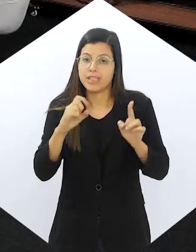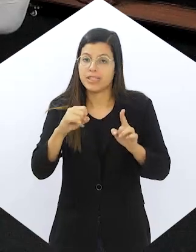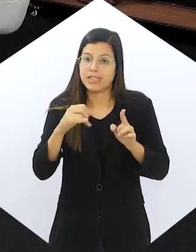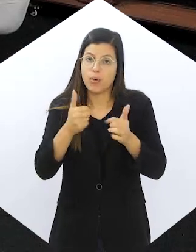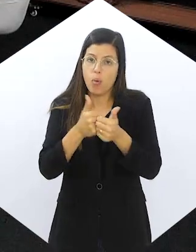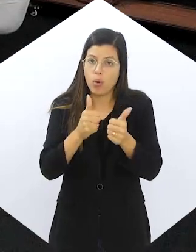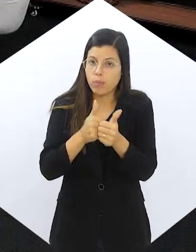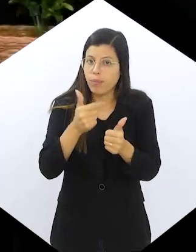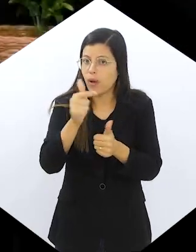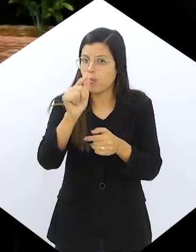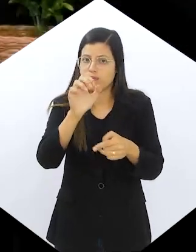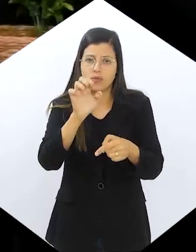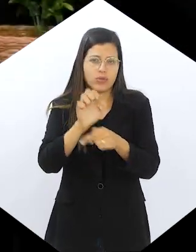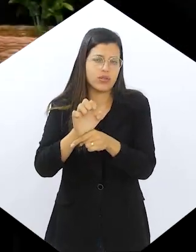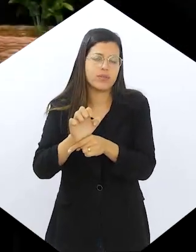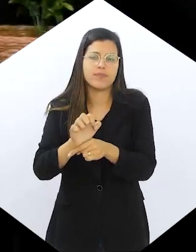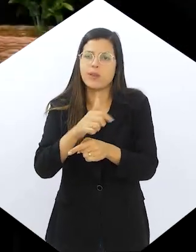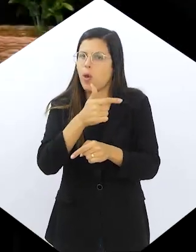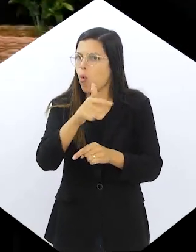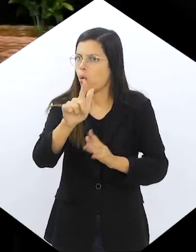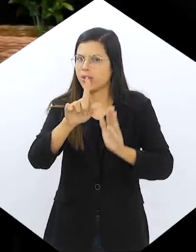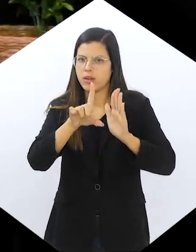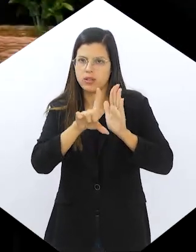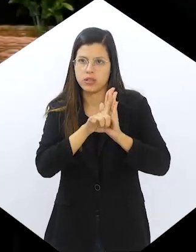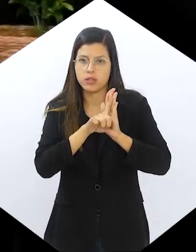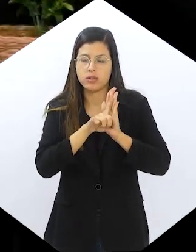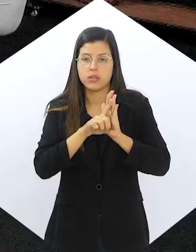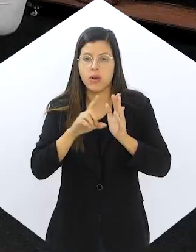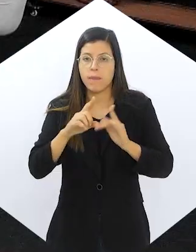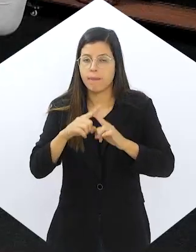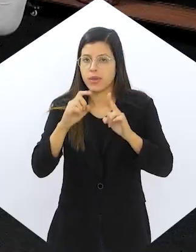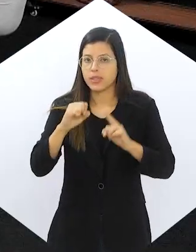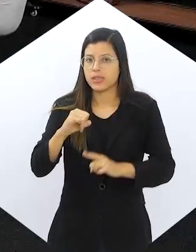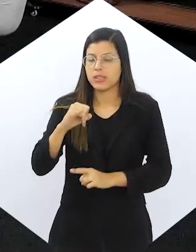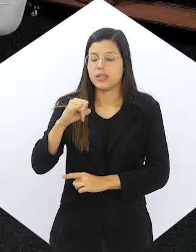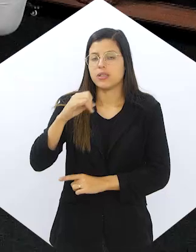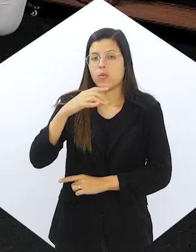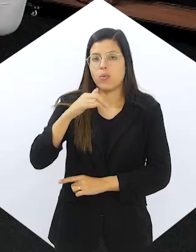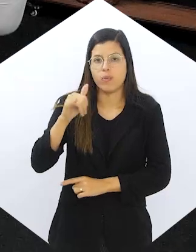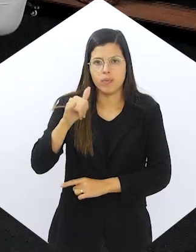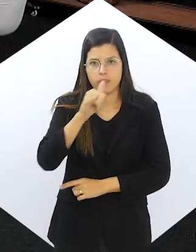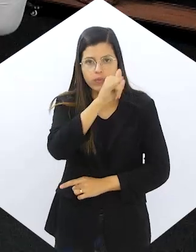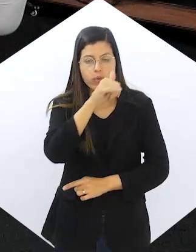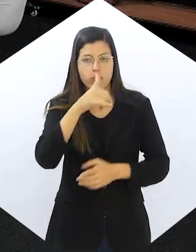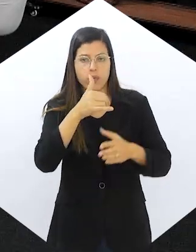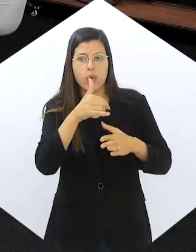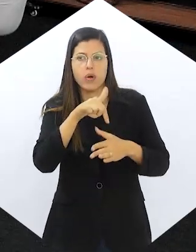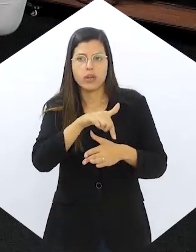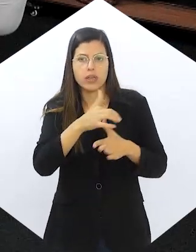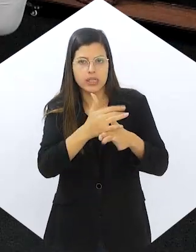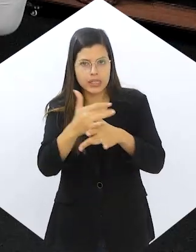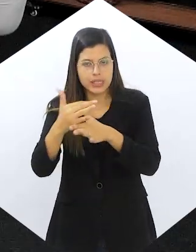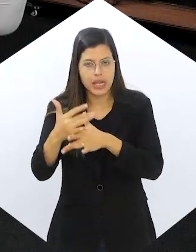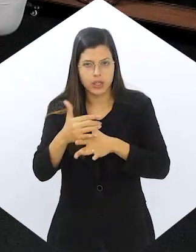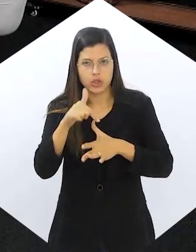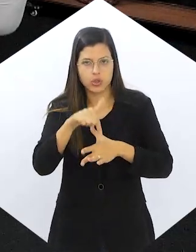outro estado, já é outra legislação. Já não consegue. Mas se o avião for entre cidades do Rio de Janeiro, consegue ou não?